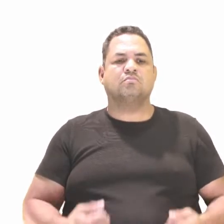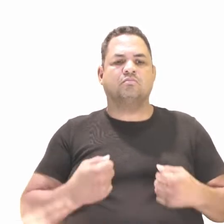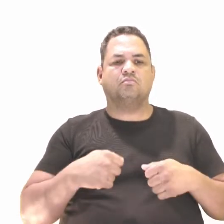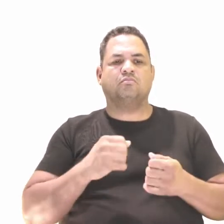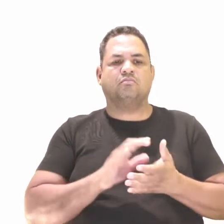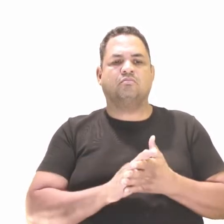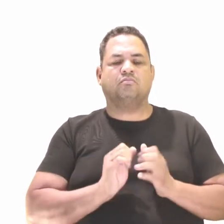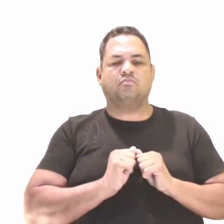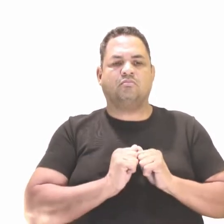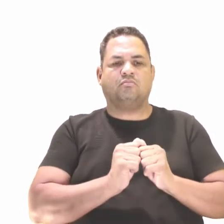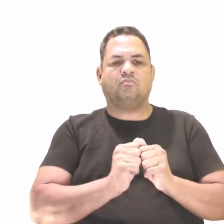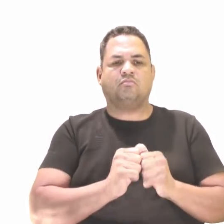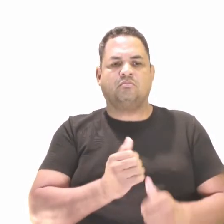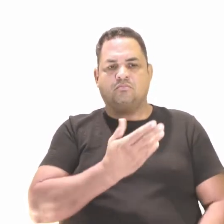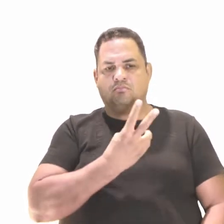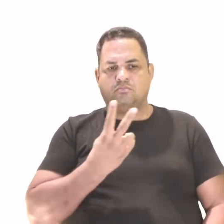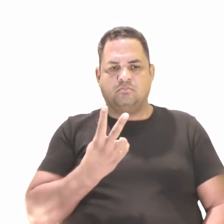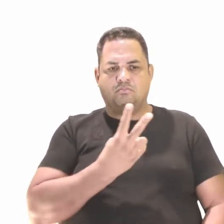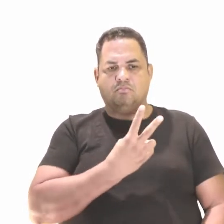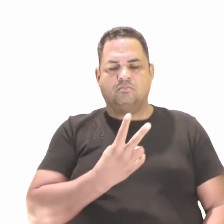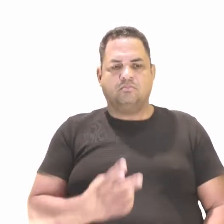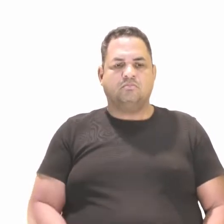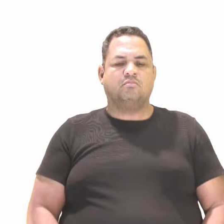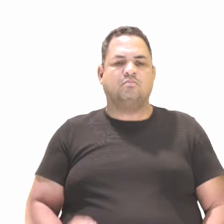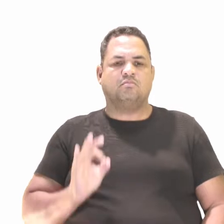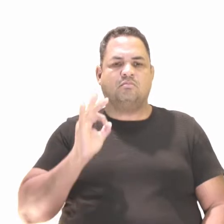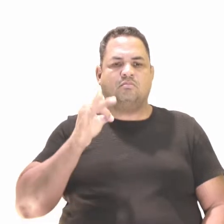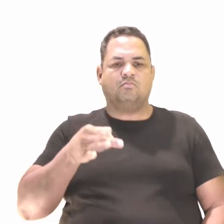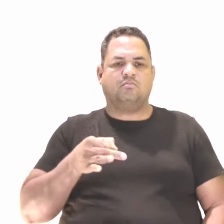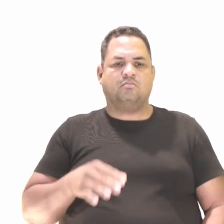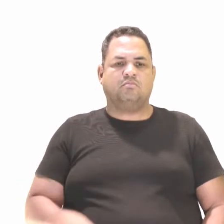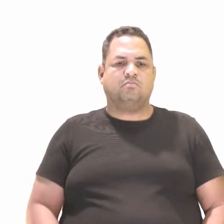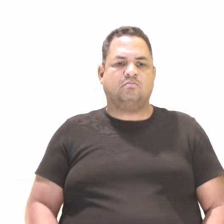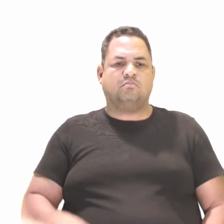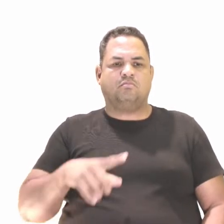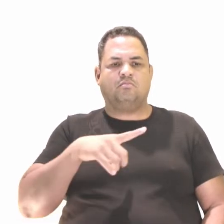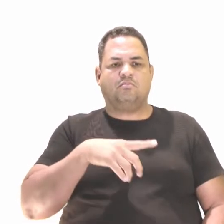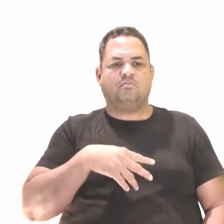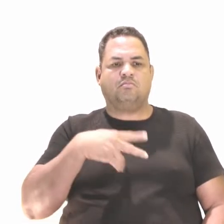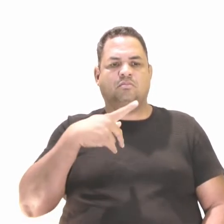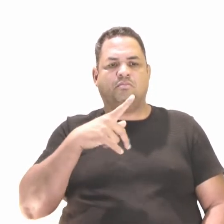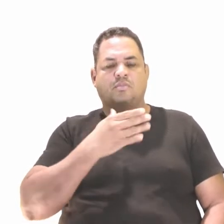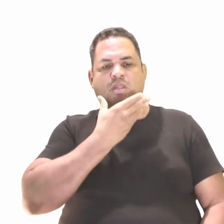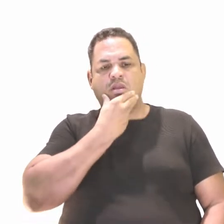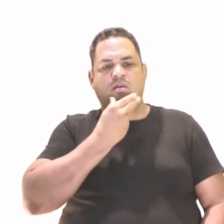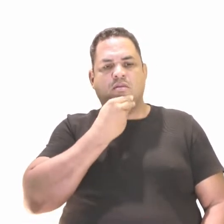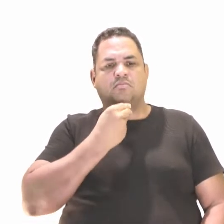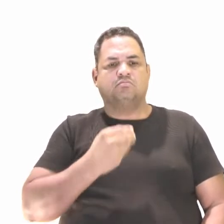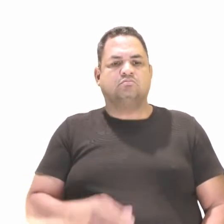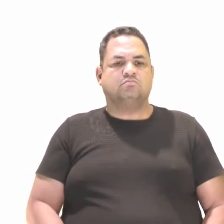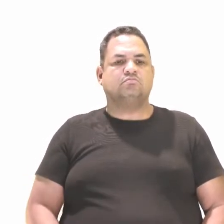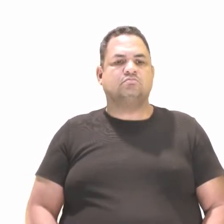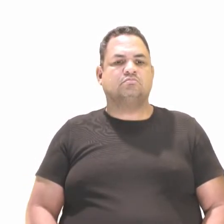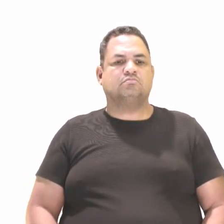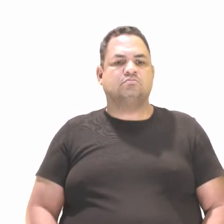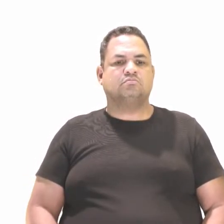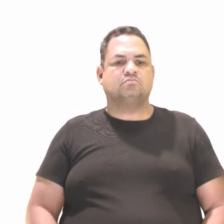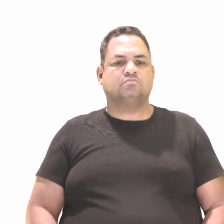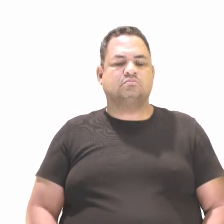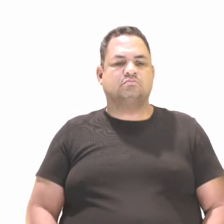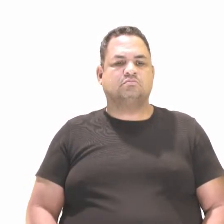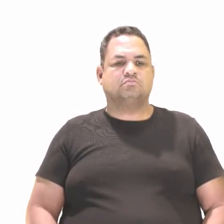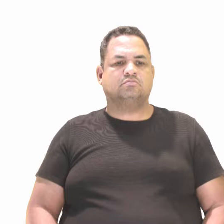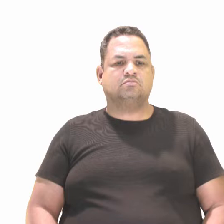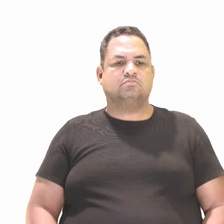falar assim, juntando with us, certo? Daí o Paul fala, I'd love to,